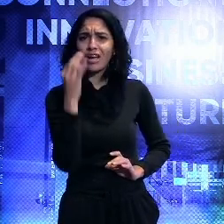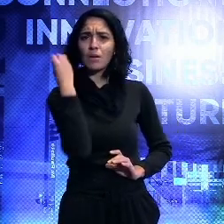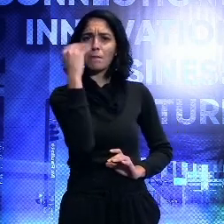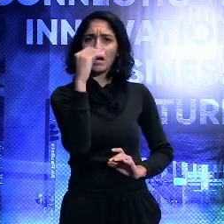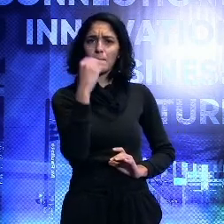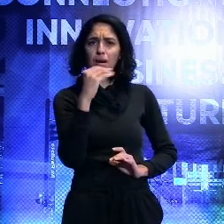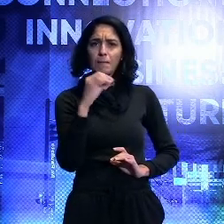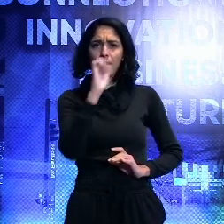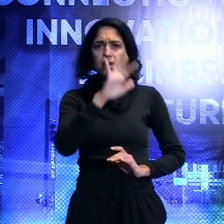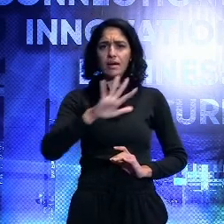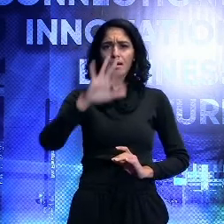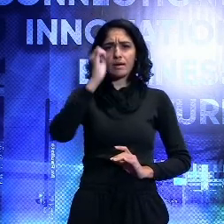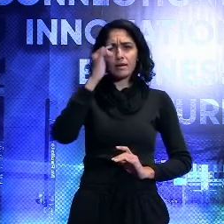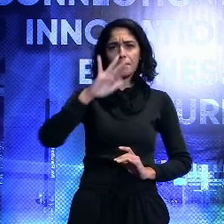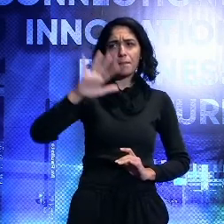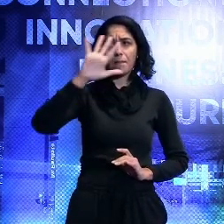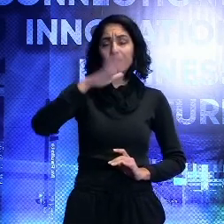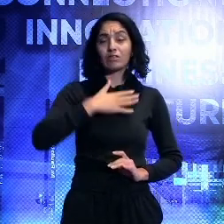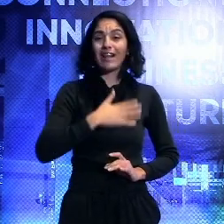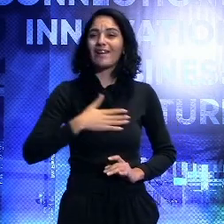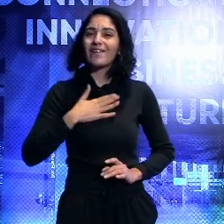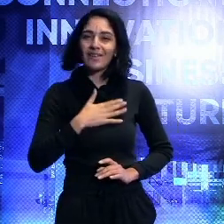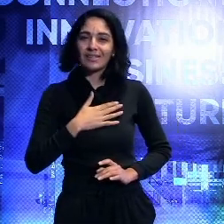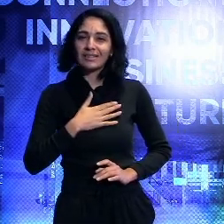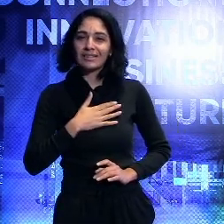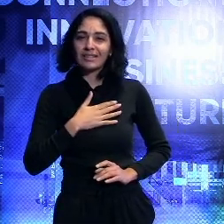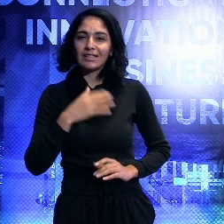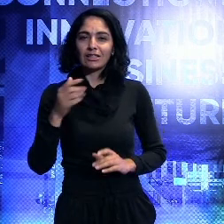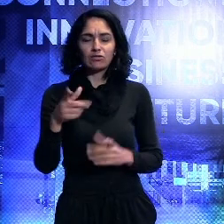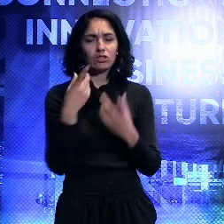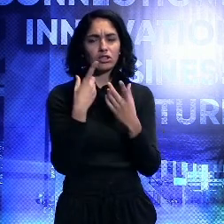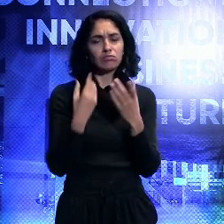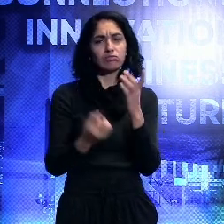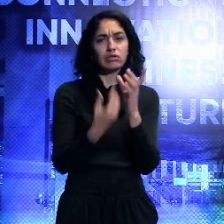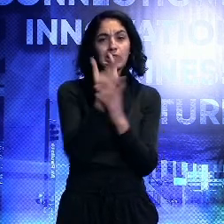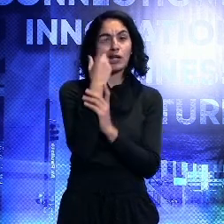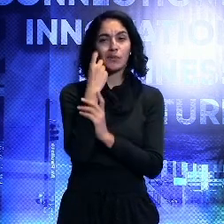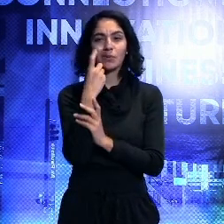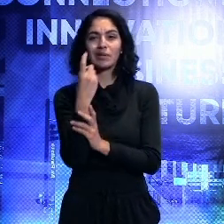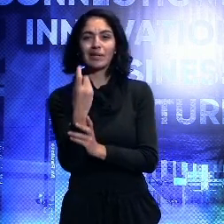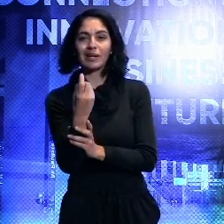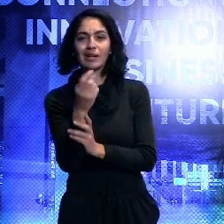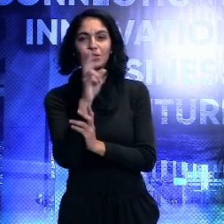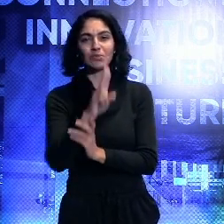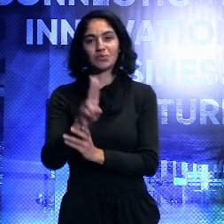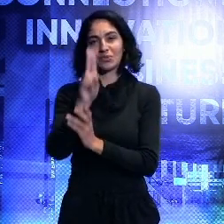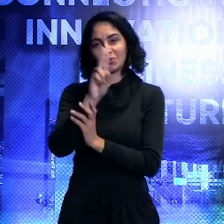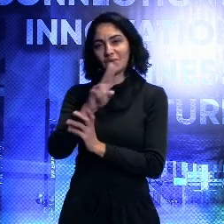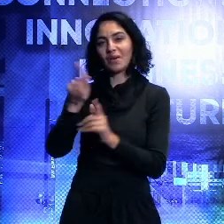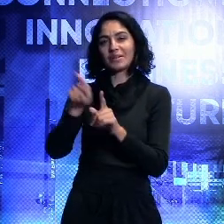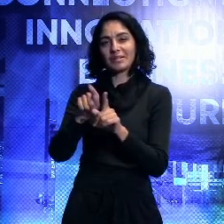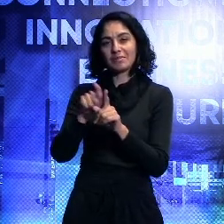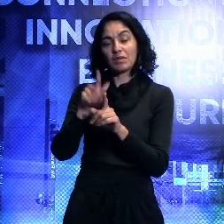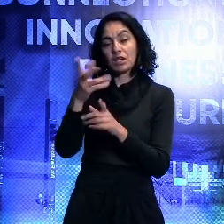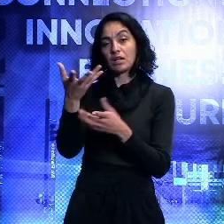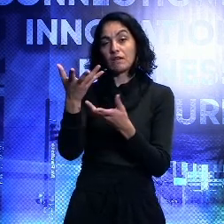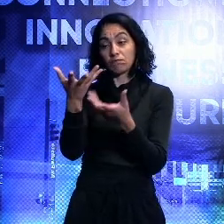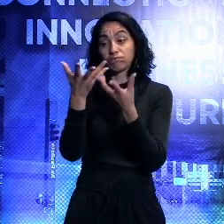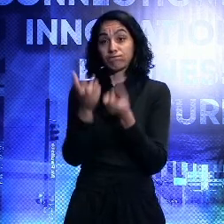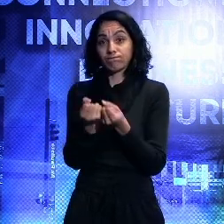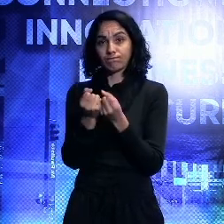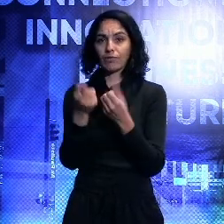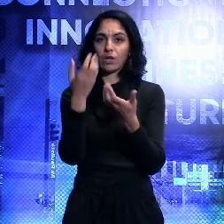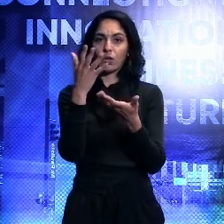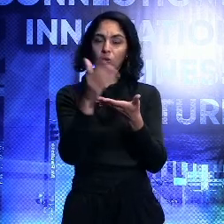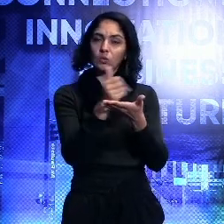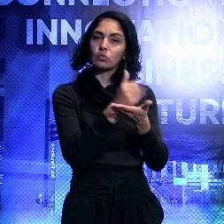das coisas que essa persona gosta. E você cria uma experiência um pouco mais imersiva para o usuário que vai consumir esse conteúdo para dizer, pô, eu